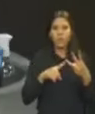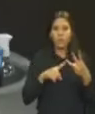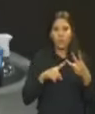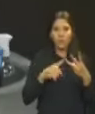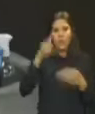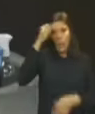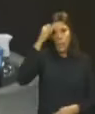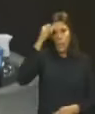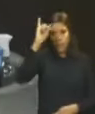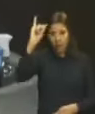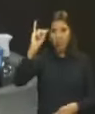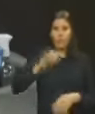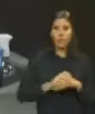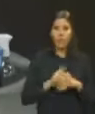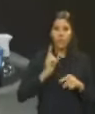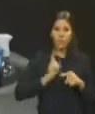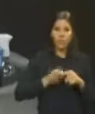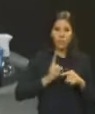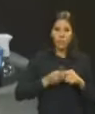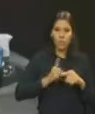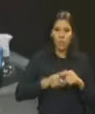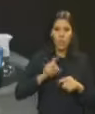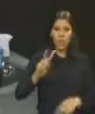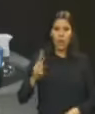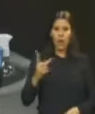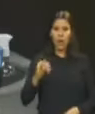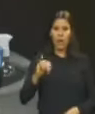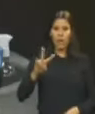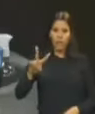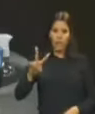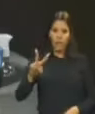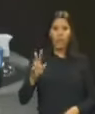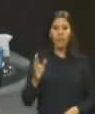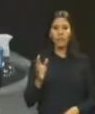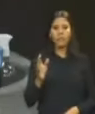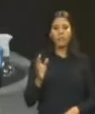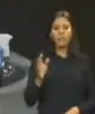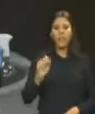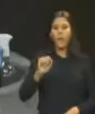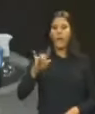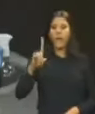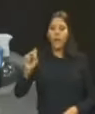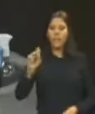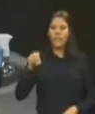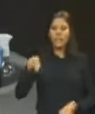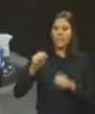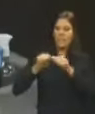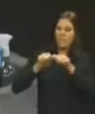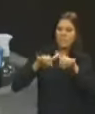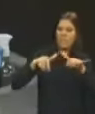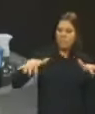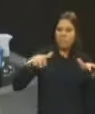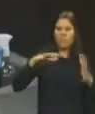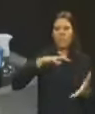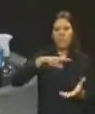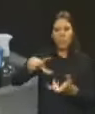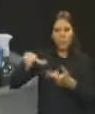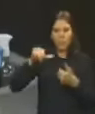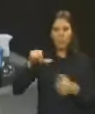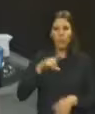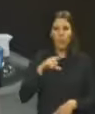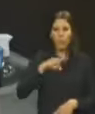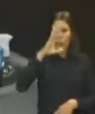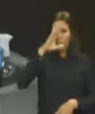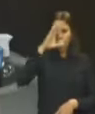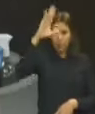prevenção, porque, lamentavelmente, o HIV e AIDS ainda são uma epidemia no mundo e,